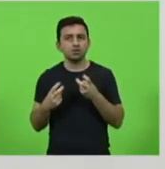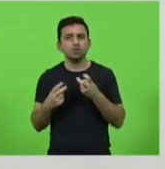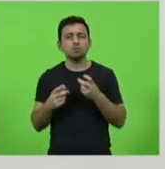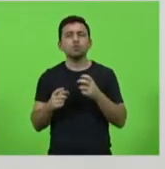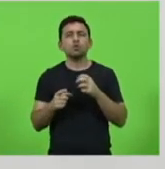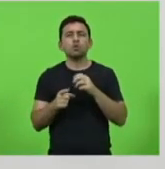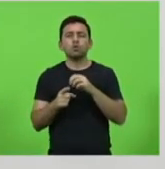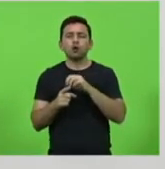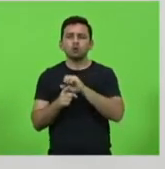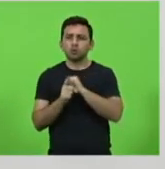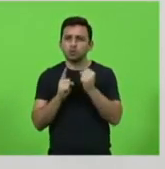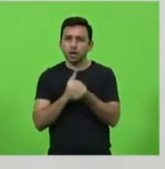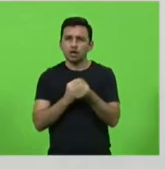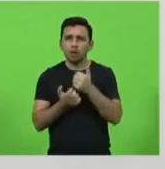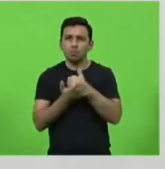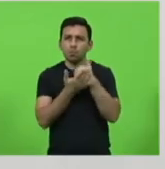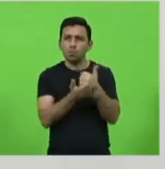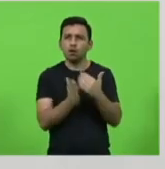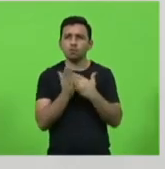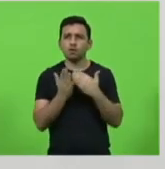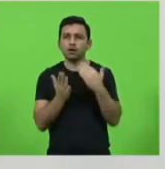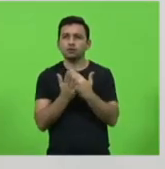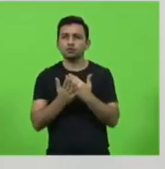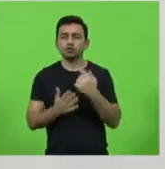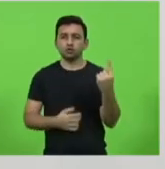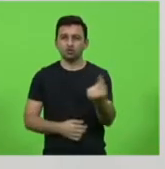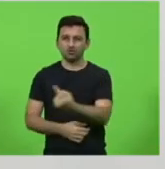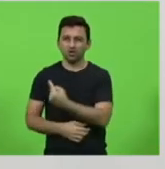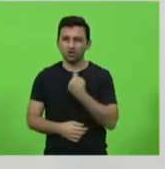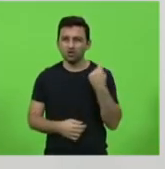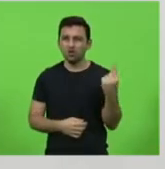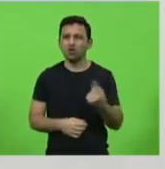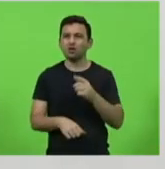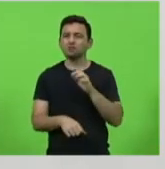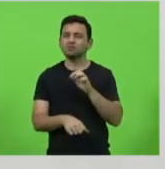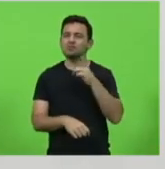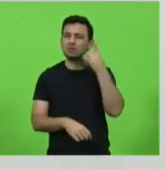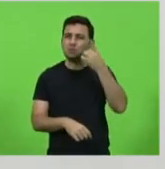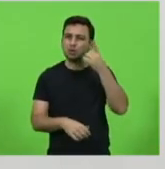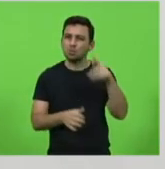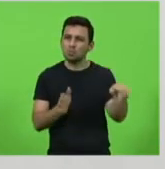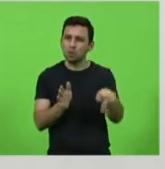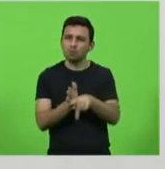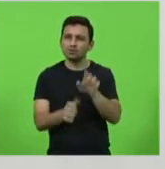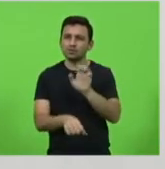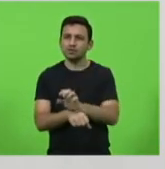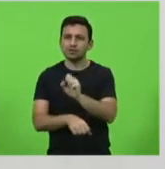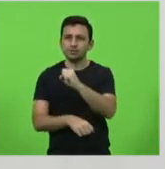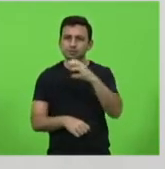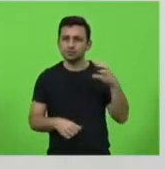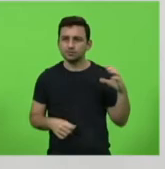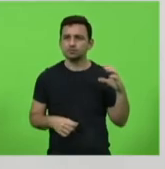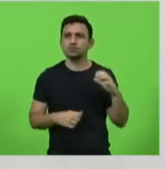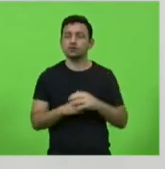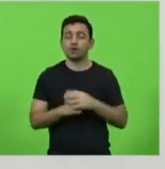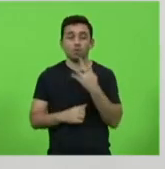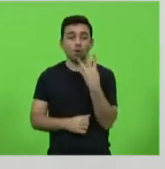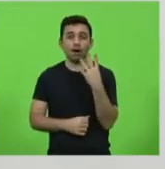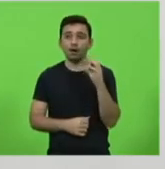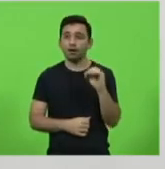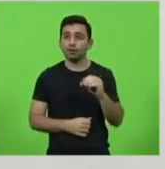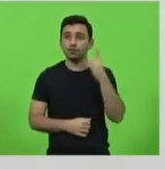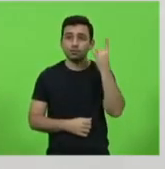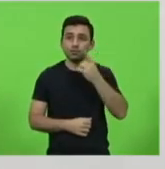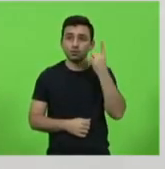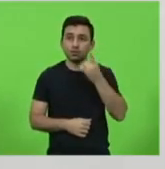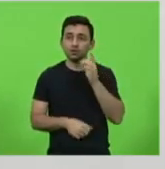vejo, sabe o que eu vejo, deputado Kennedy? Nós, deputados estaduais, 40 deputados estaduais aqui,